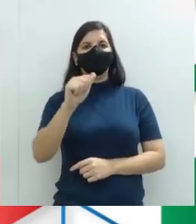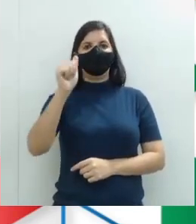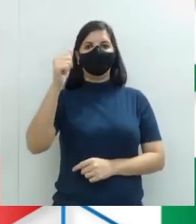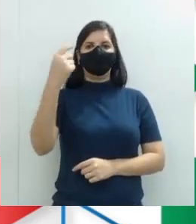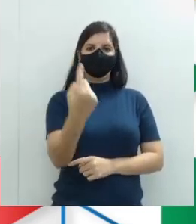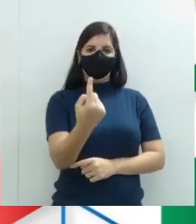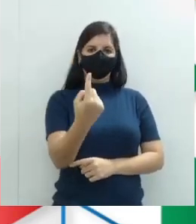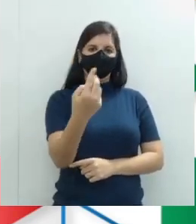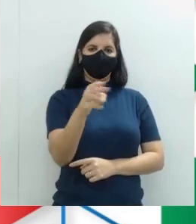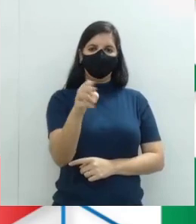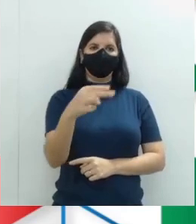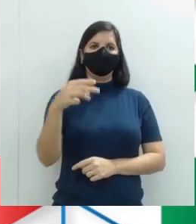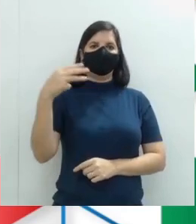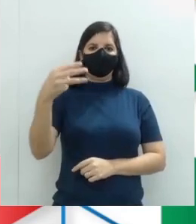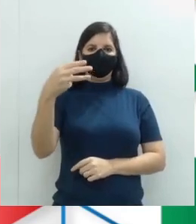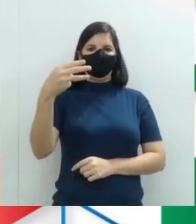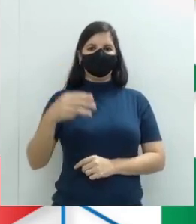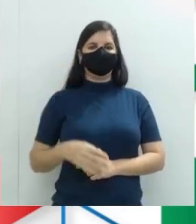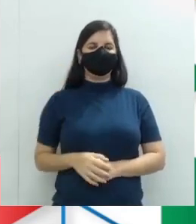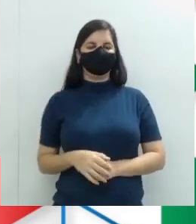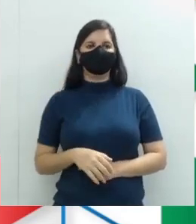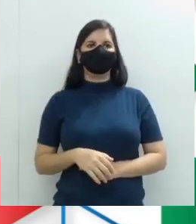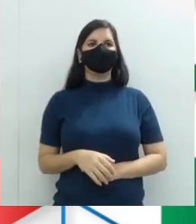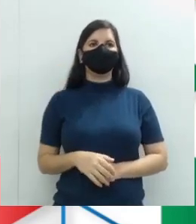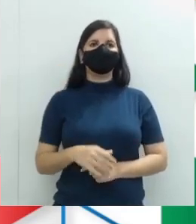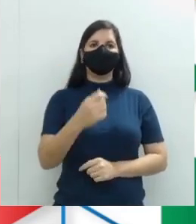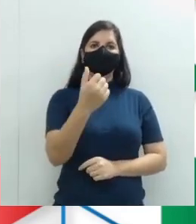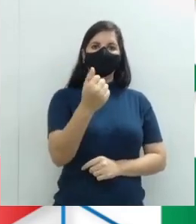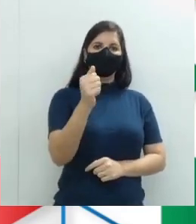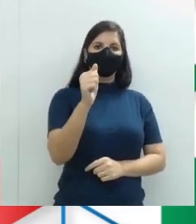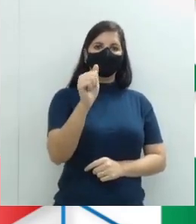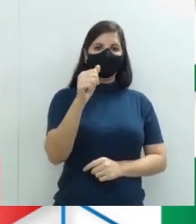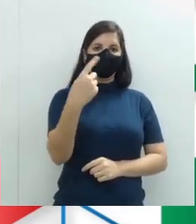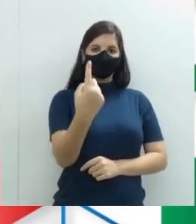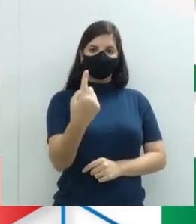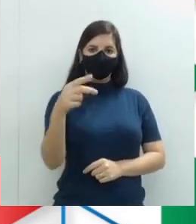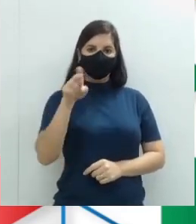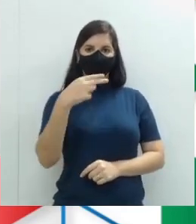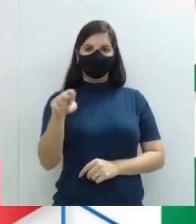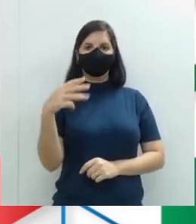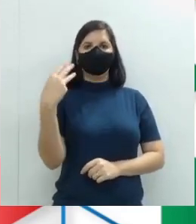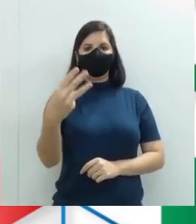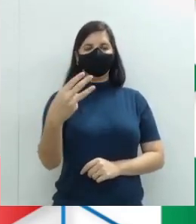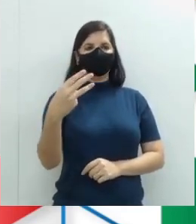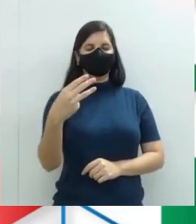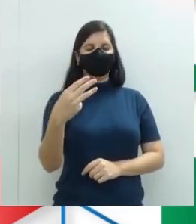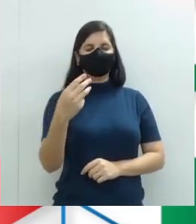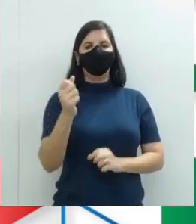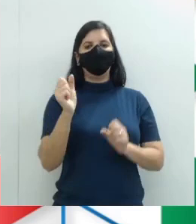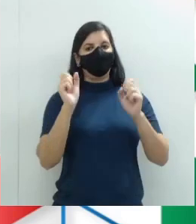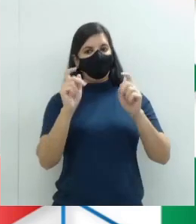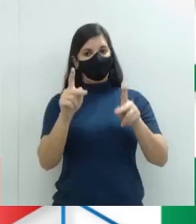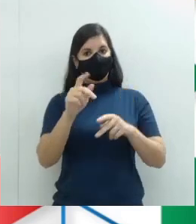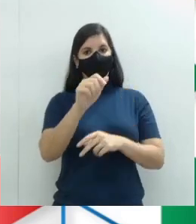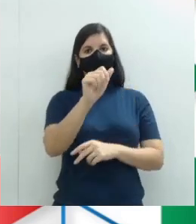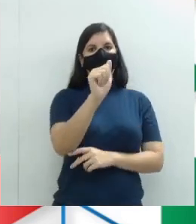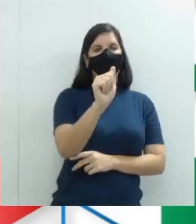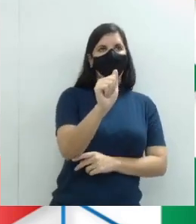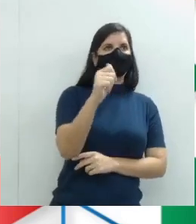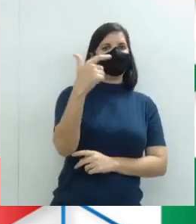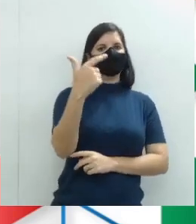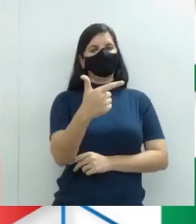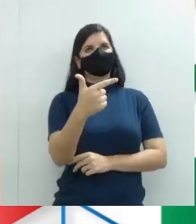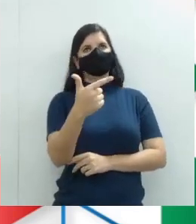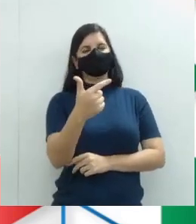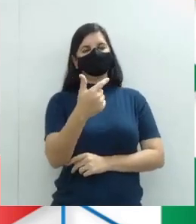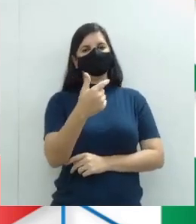é 3. Como é que eu sei disso? A1 vale 3. Ah, tá, professor. Então, A2 seria o segundo